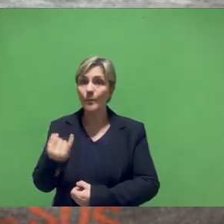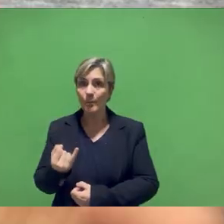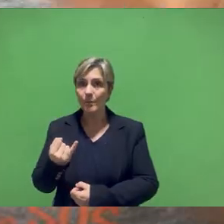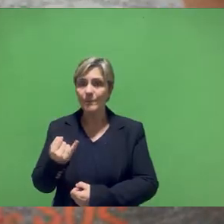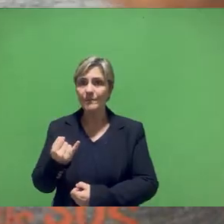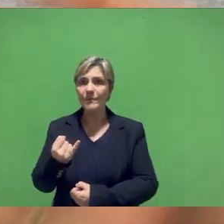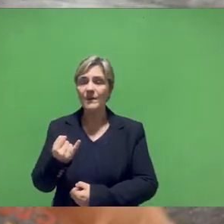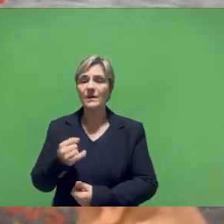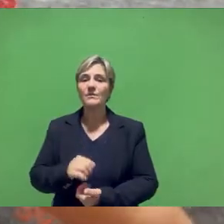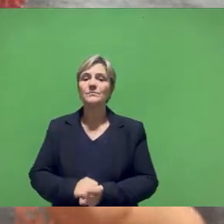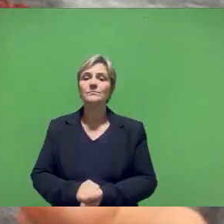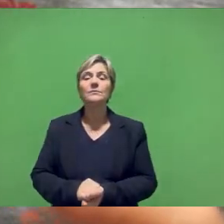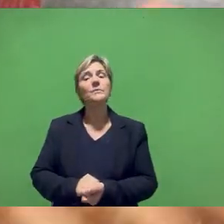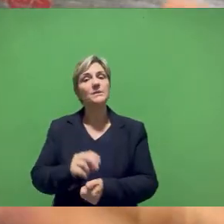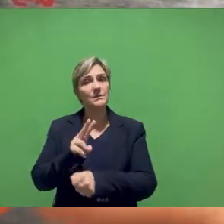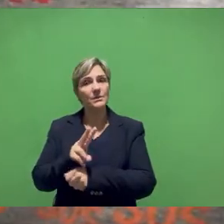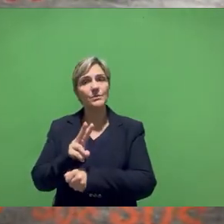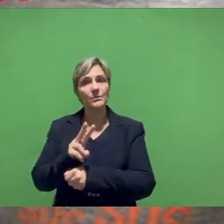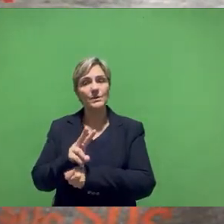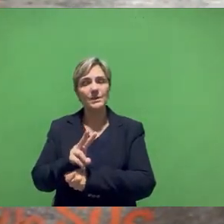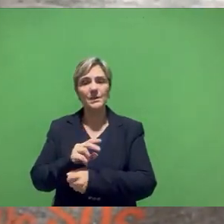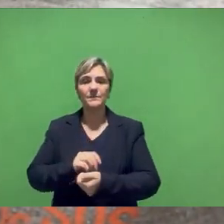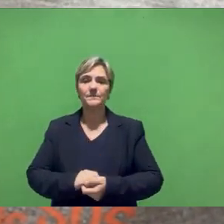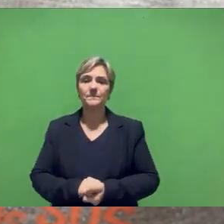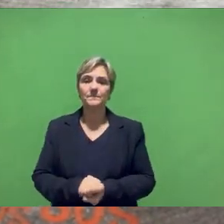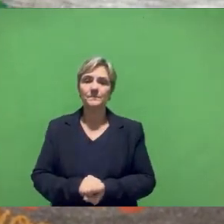em geral. Tem que cuidar conforme